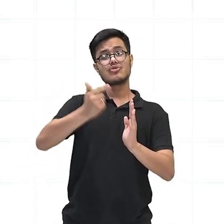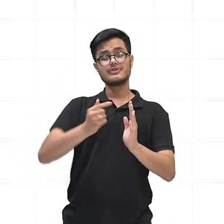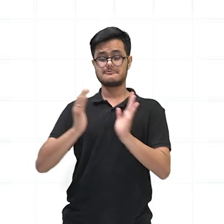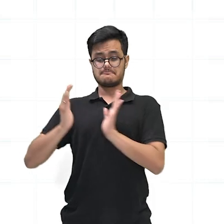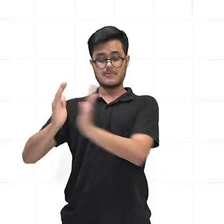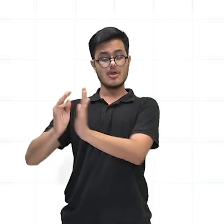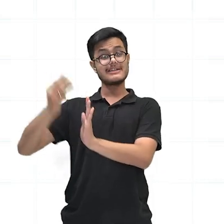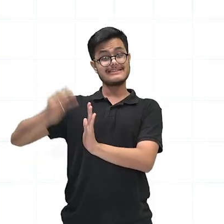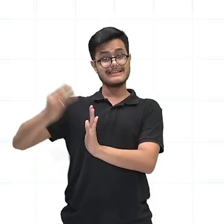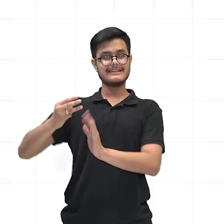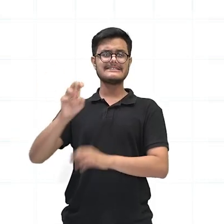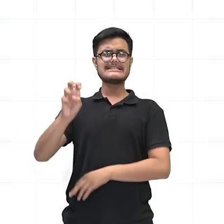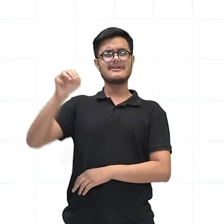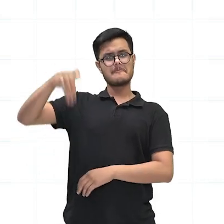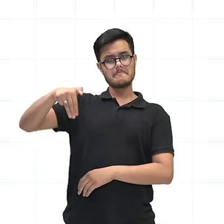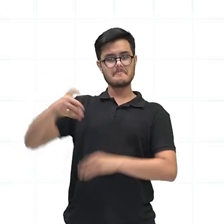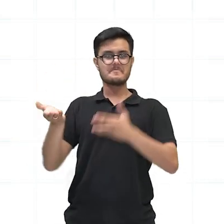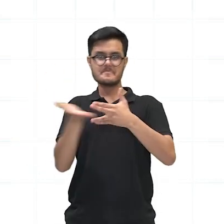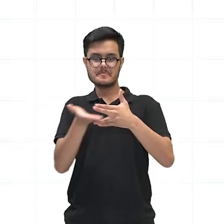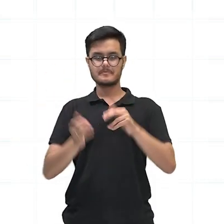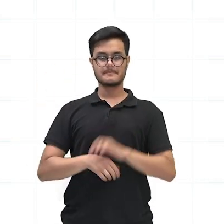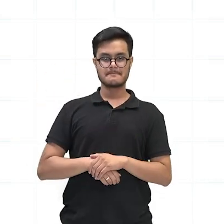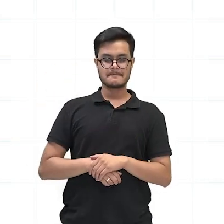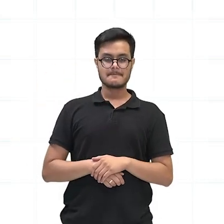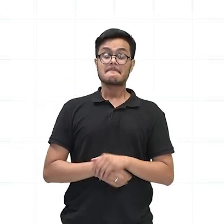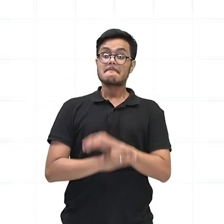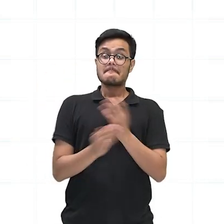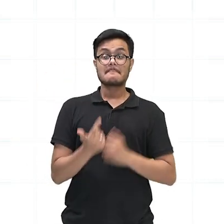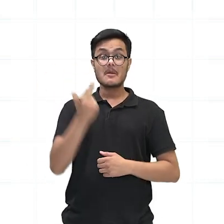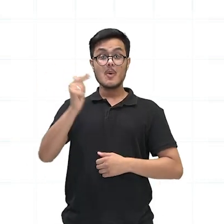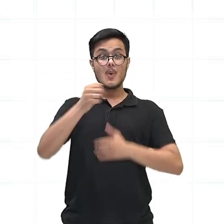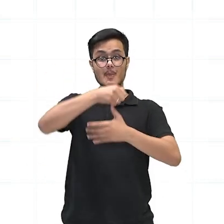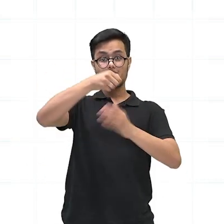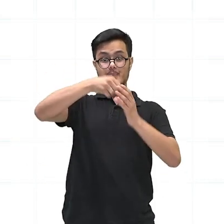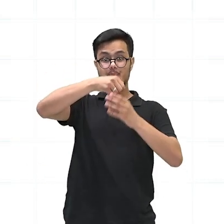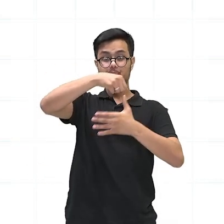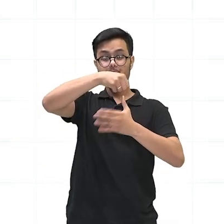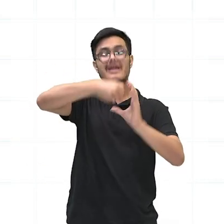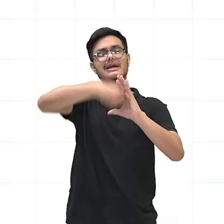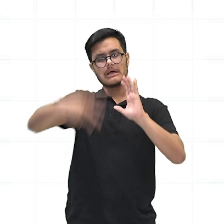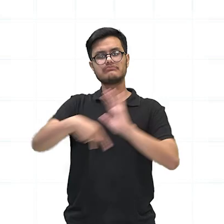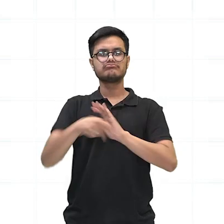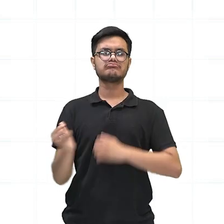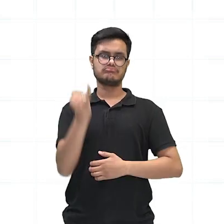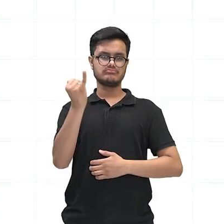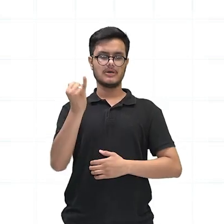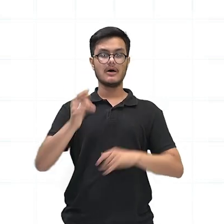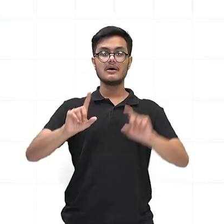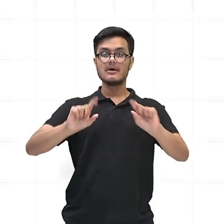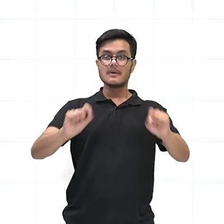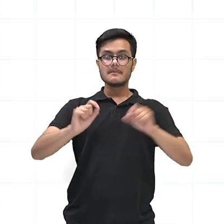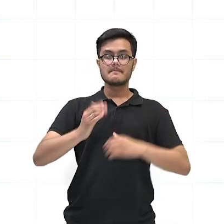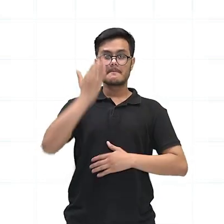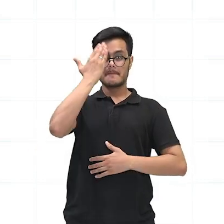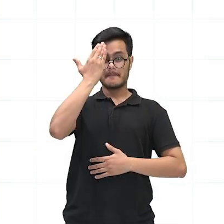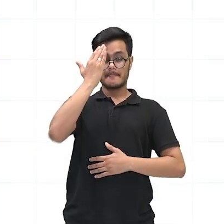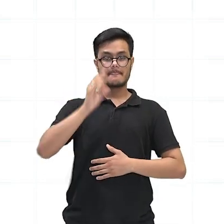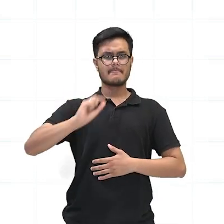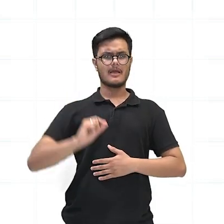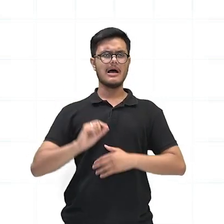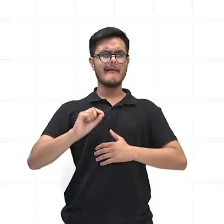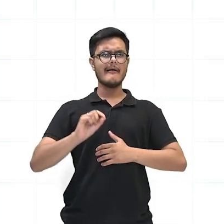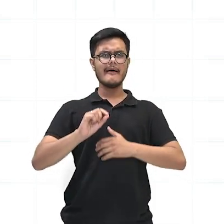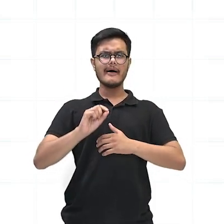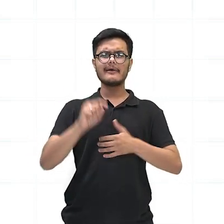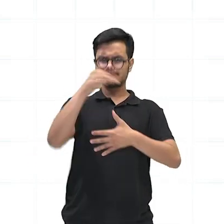3, certo? Outra característica principal e muito importante que identifica, né, o